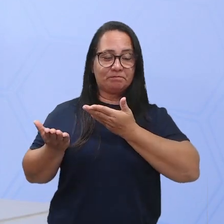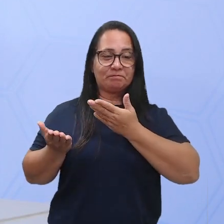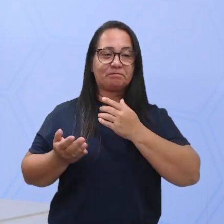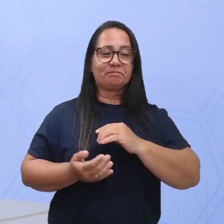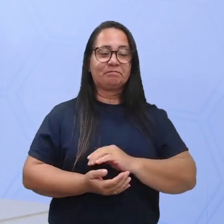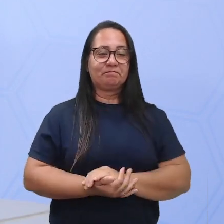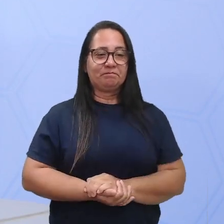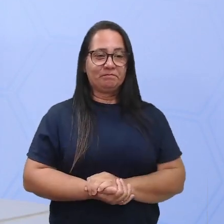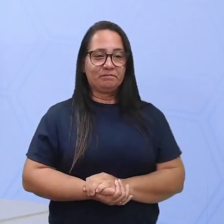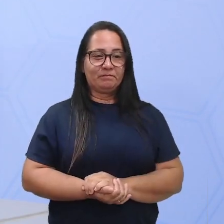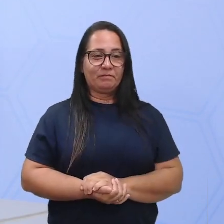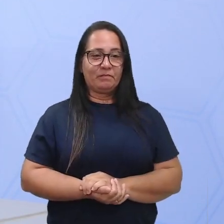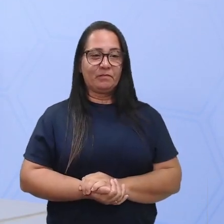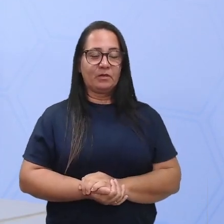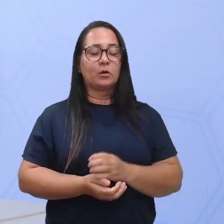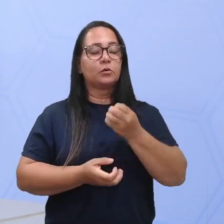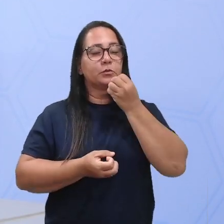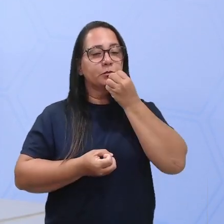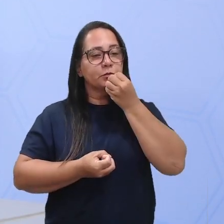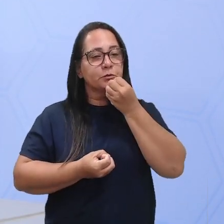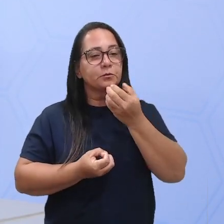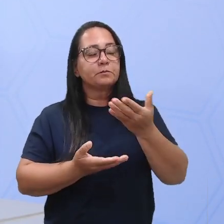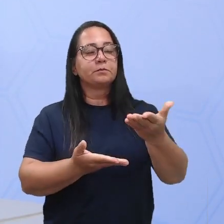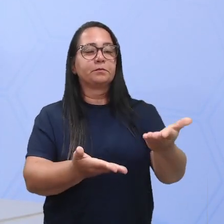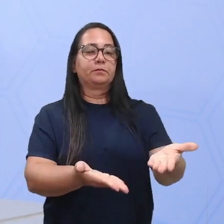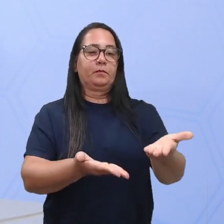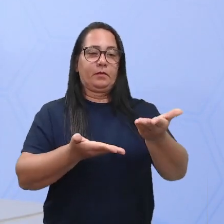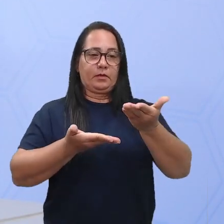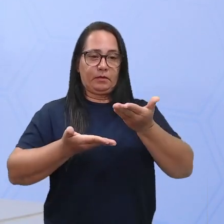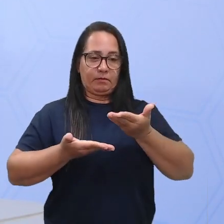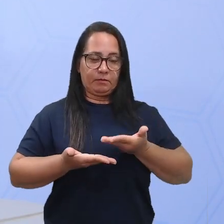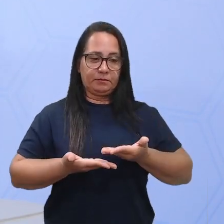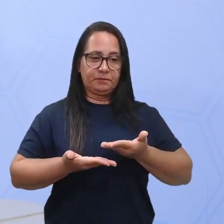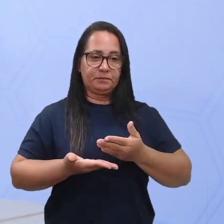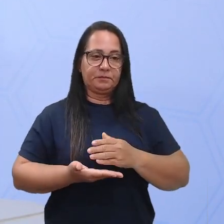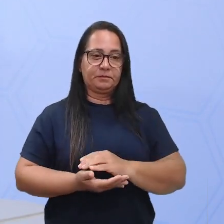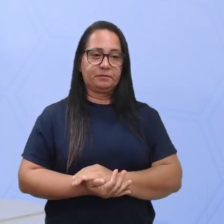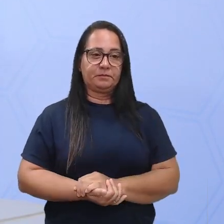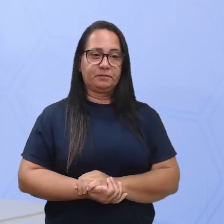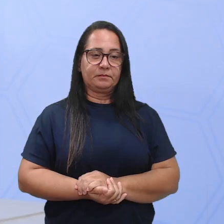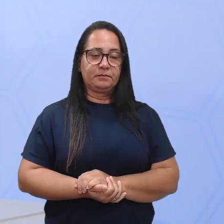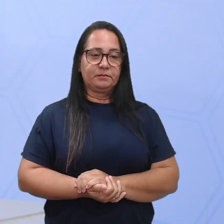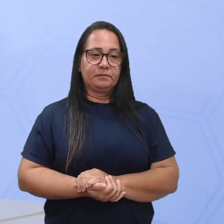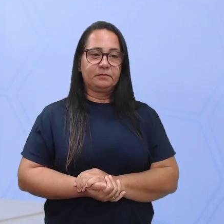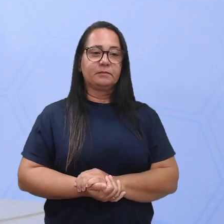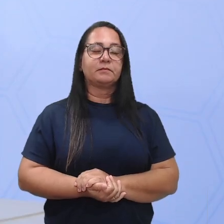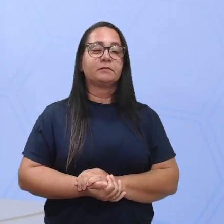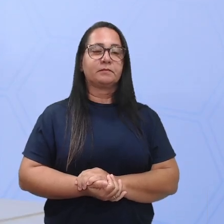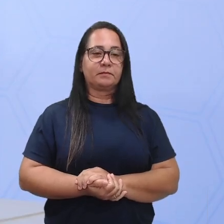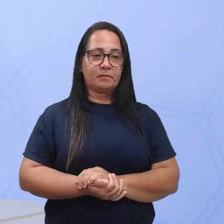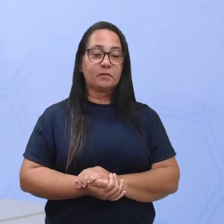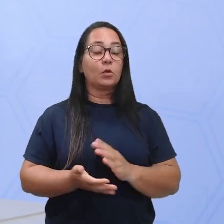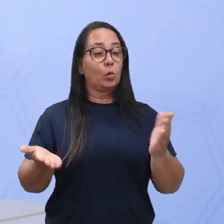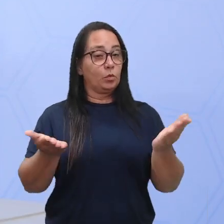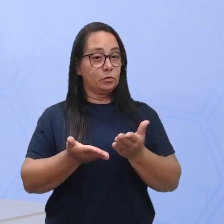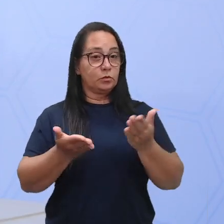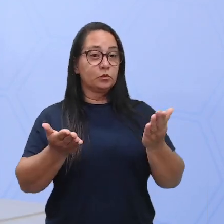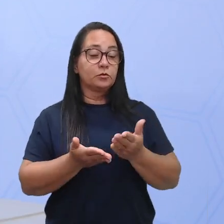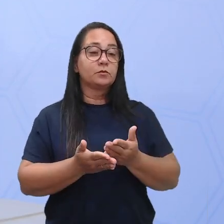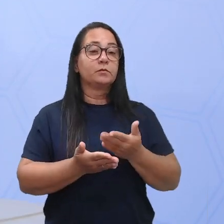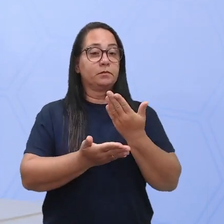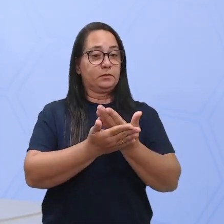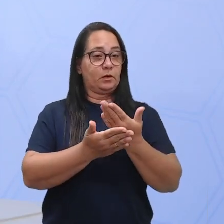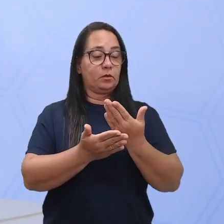sinal. Sejam todos e todas muito bem-vindas. Essa é a videoaula da unidade